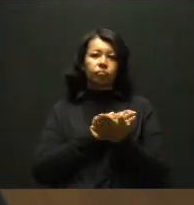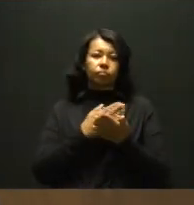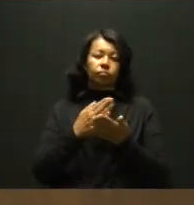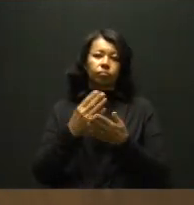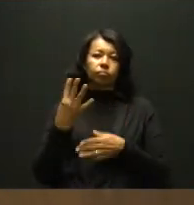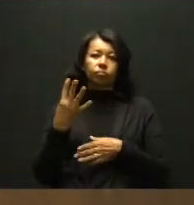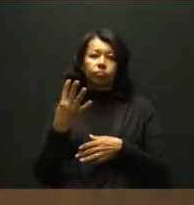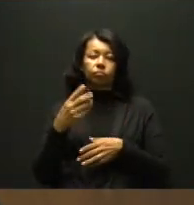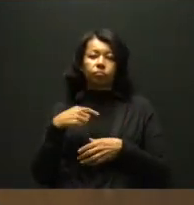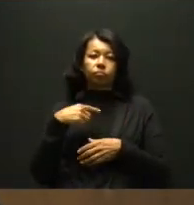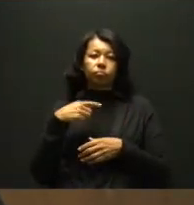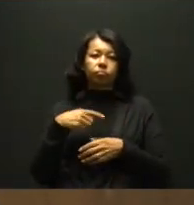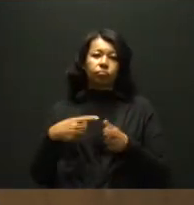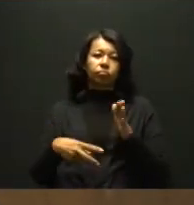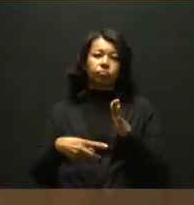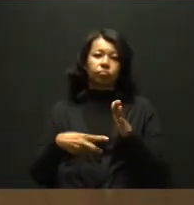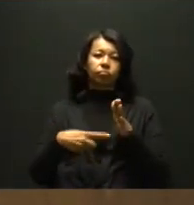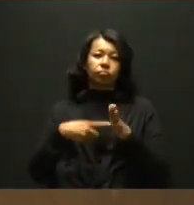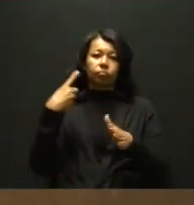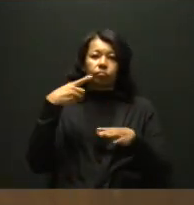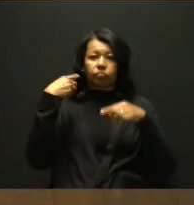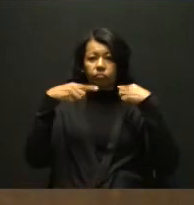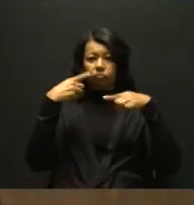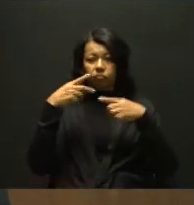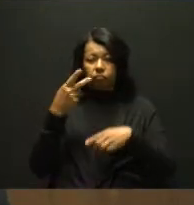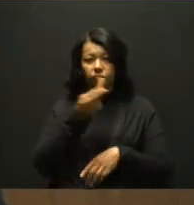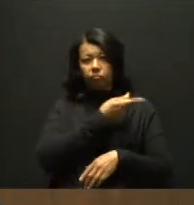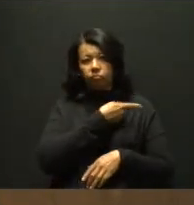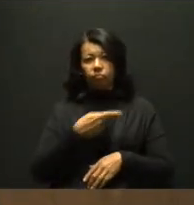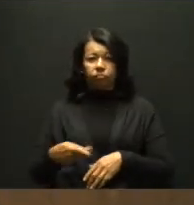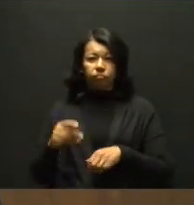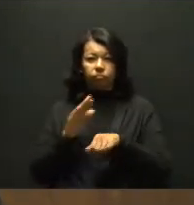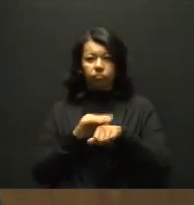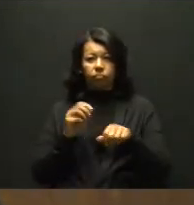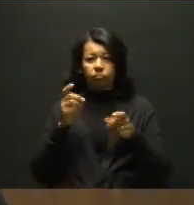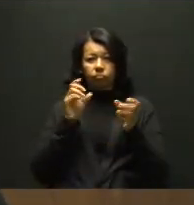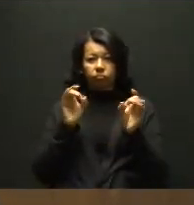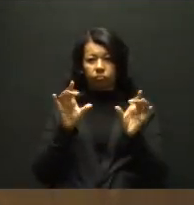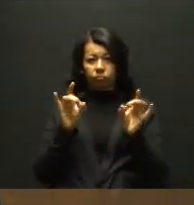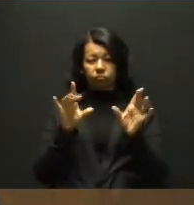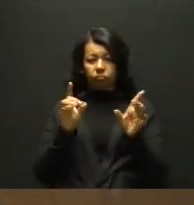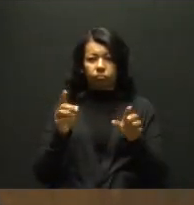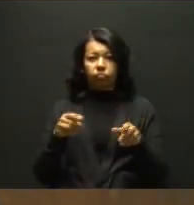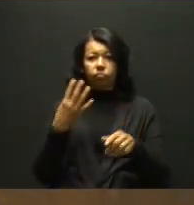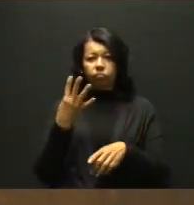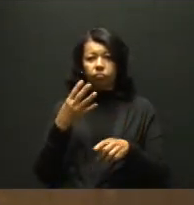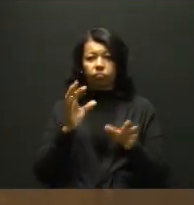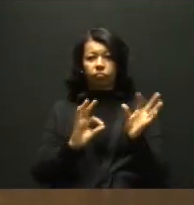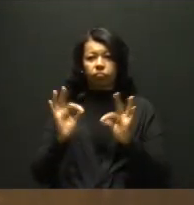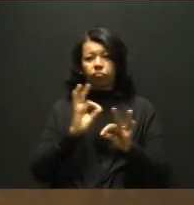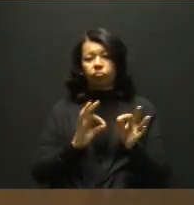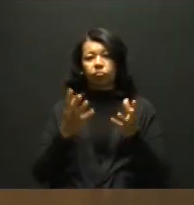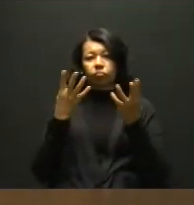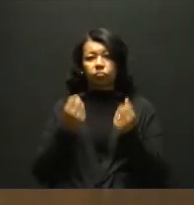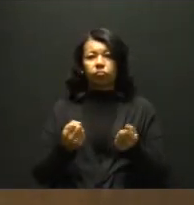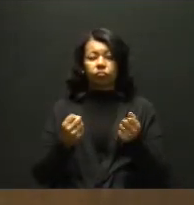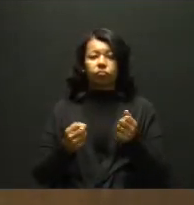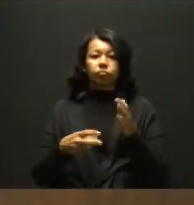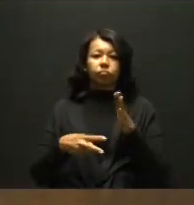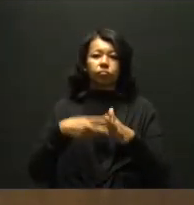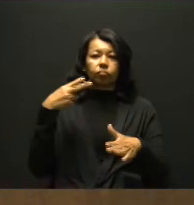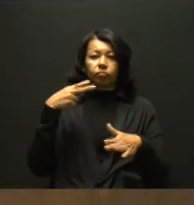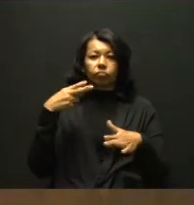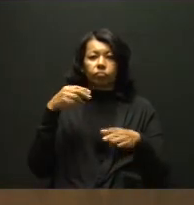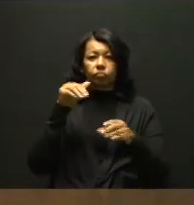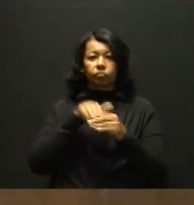e quatro deles estavam em primeira discussão presidente convocou extraordinária e os quatro projetos foram aprovados em segunda